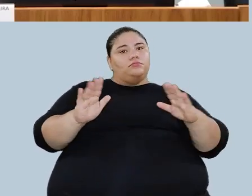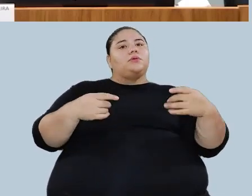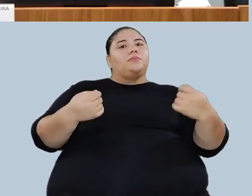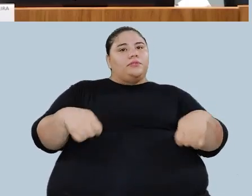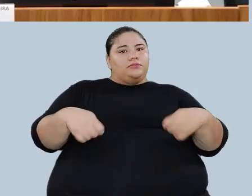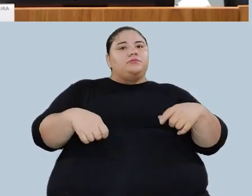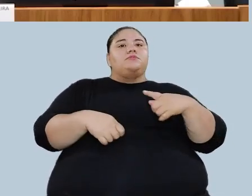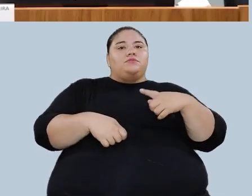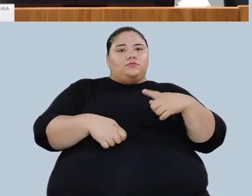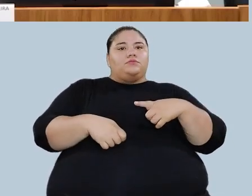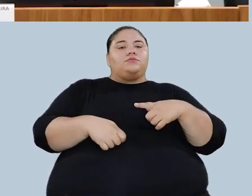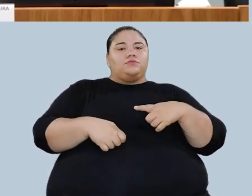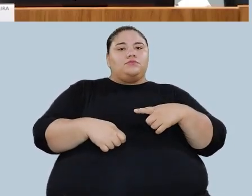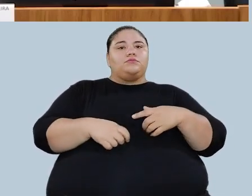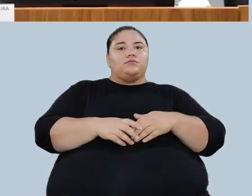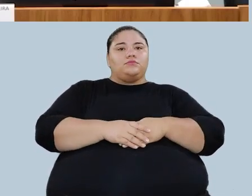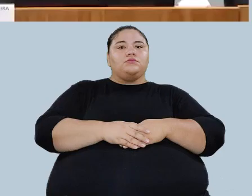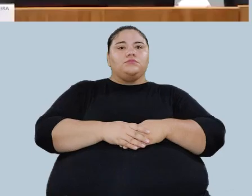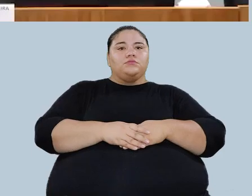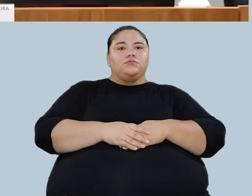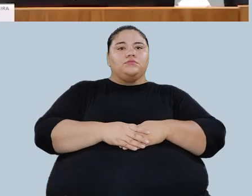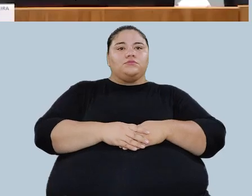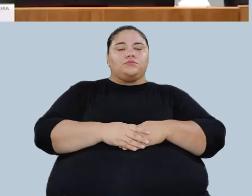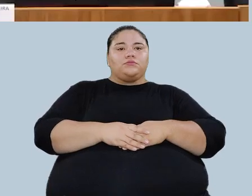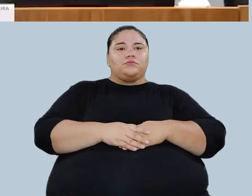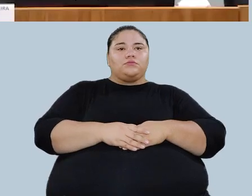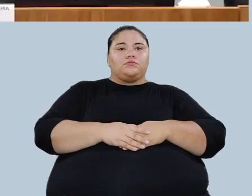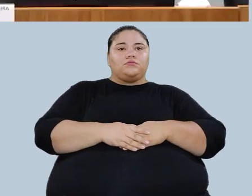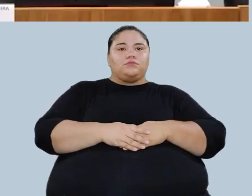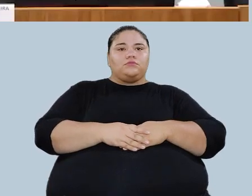esse período de transição para